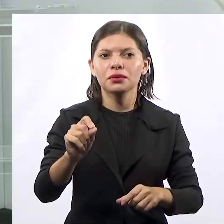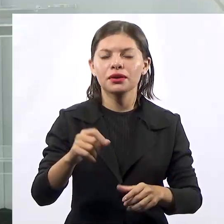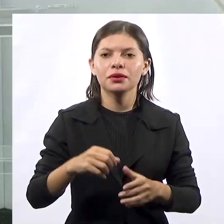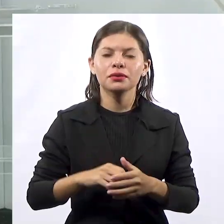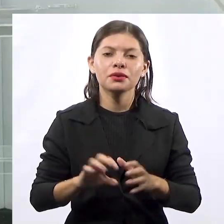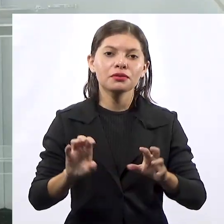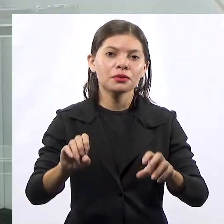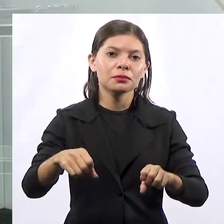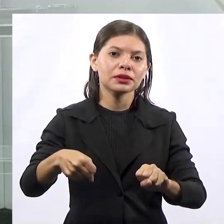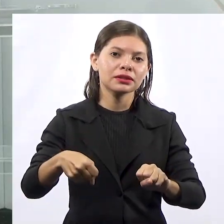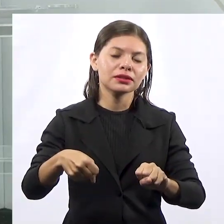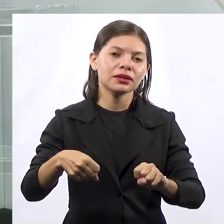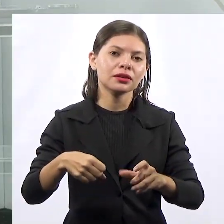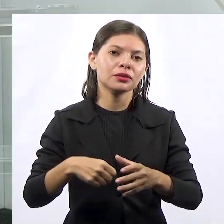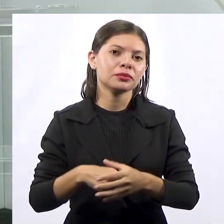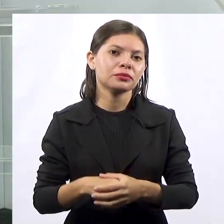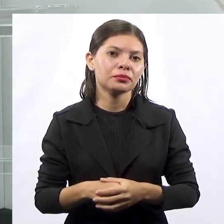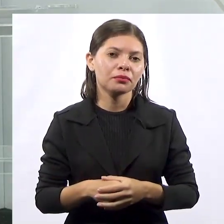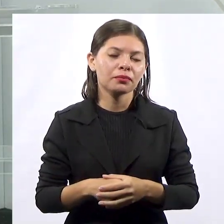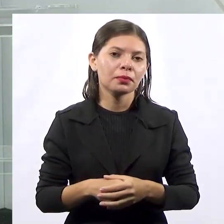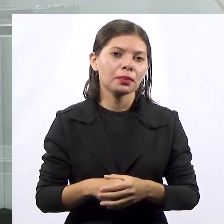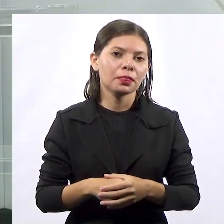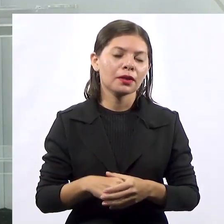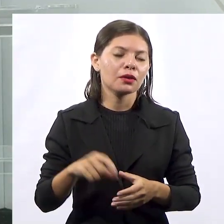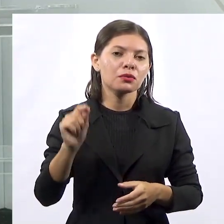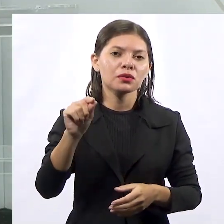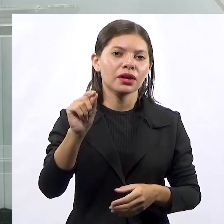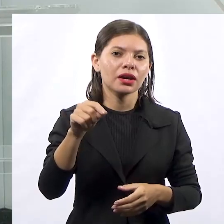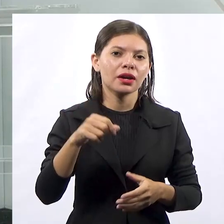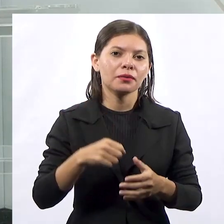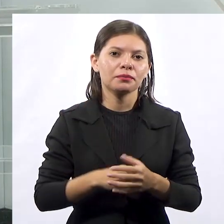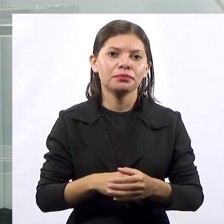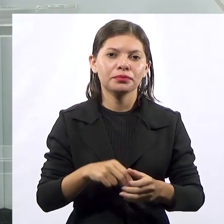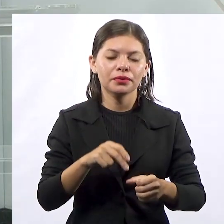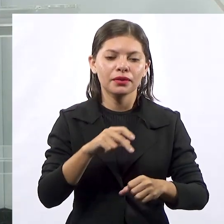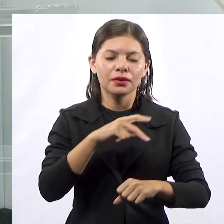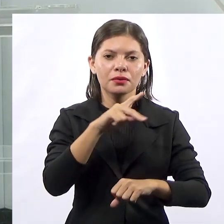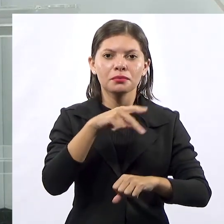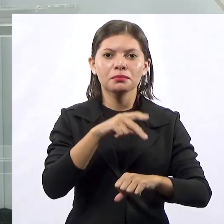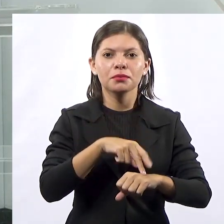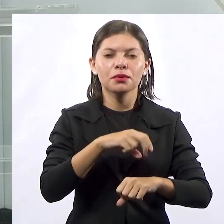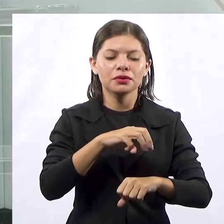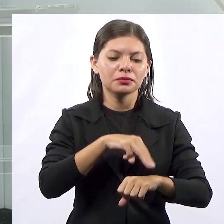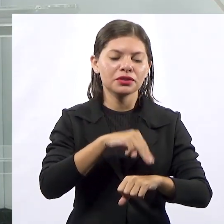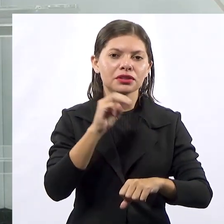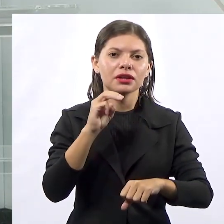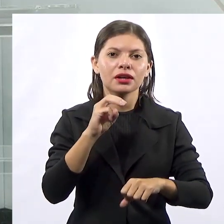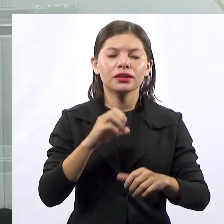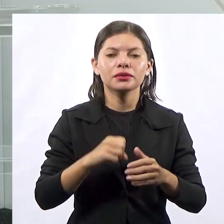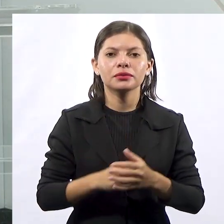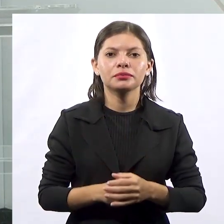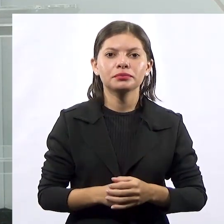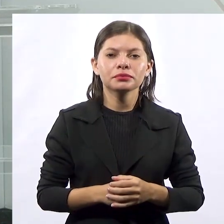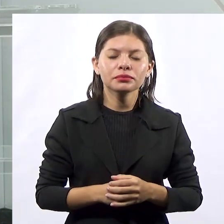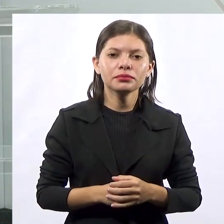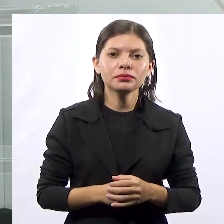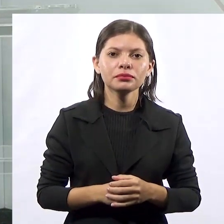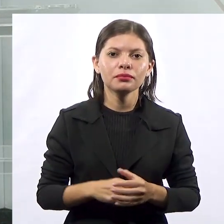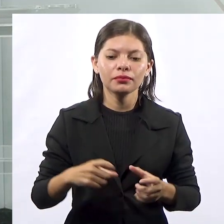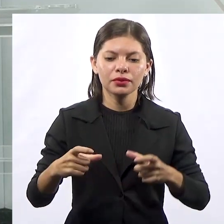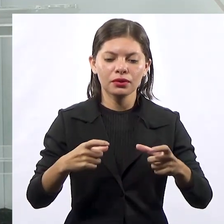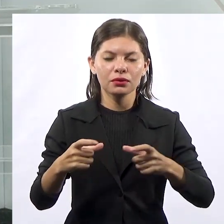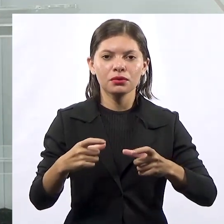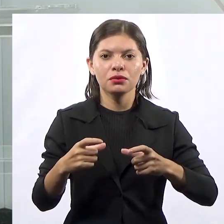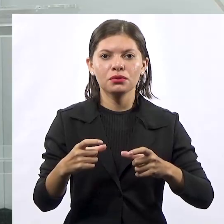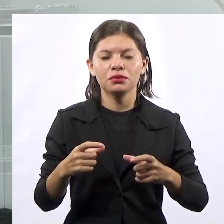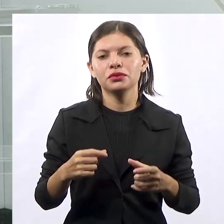importante dizer a formação inicial, né? Em que ela é formada, se tem pós-graduação, se tem mestrado, até mesmo dizer onde